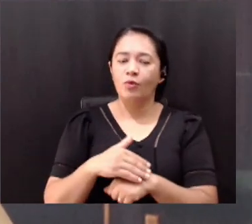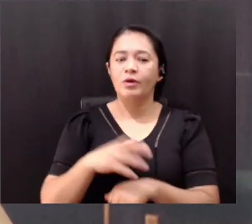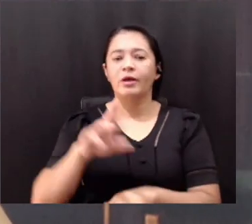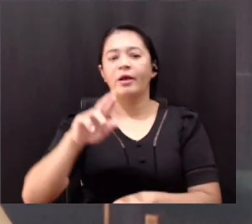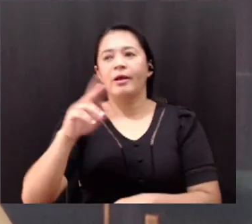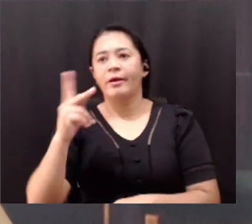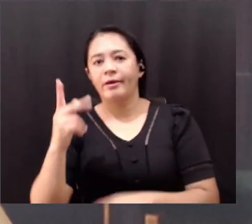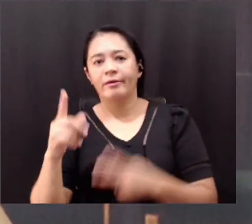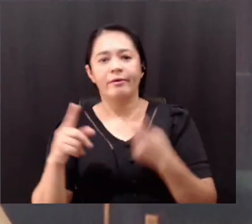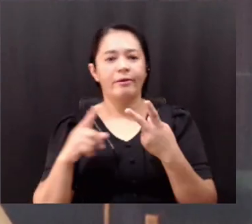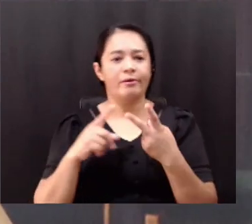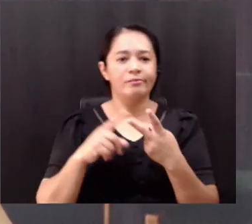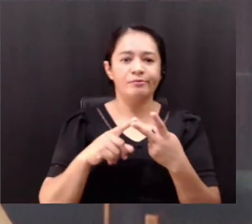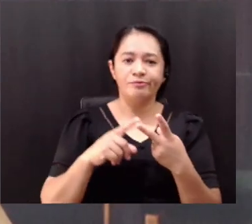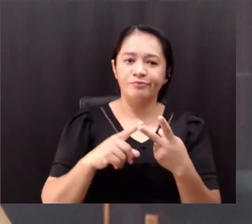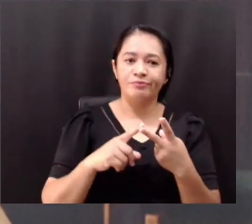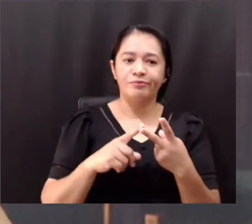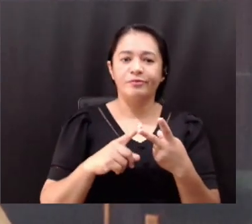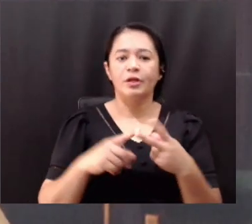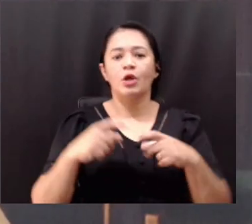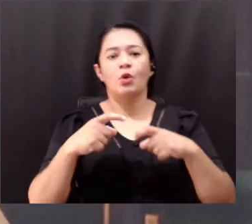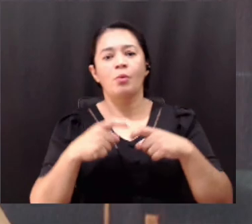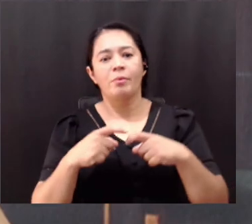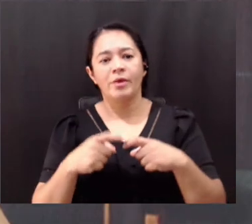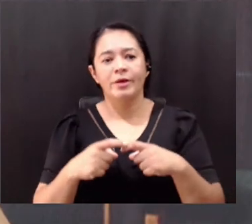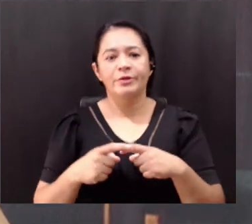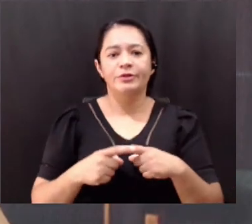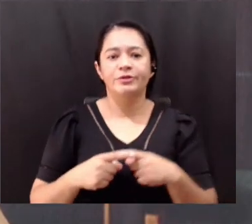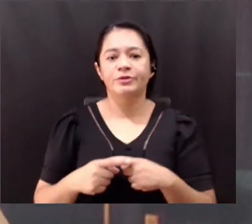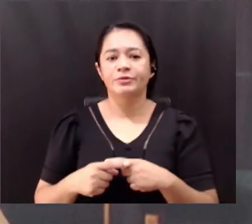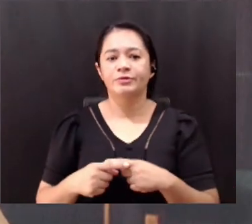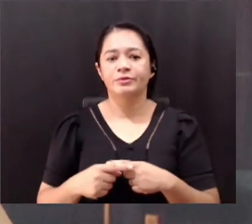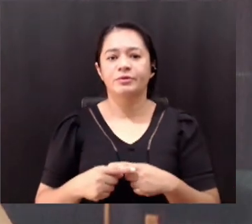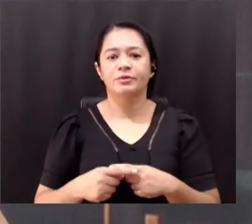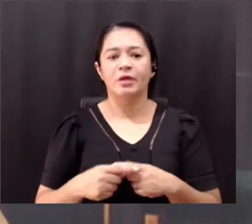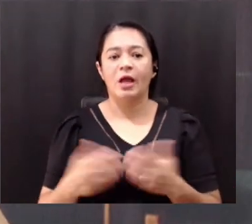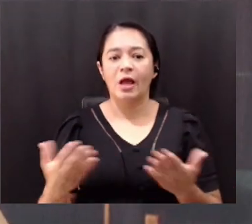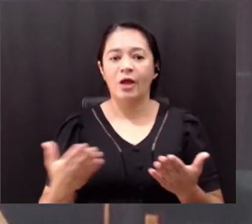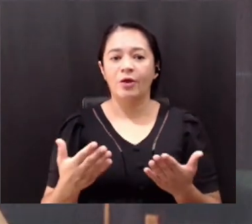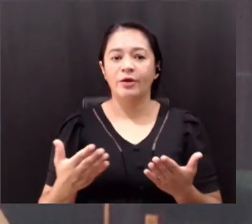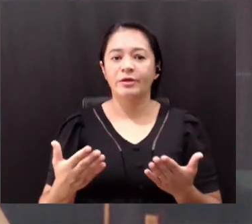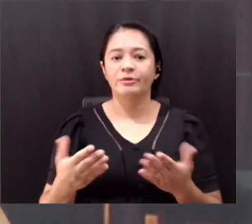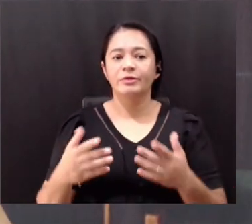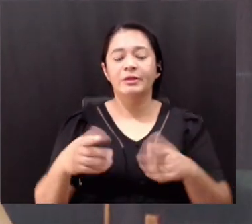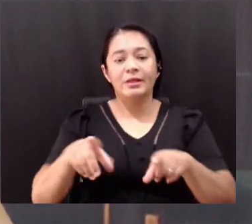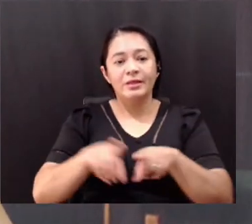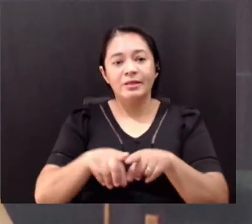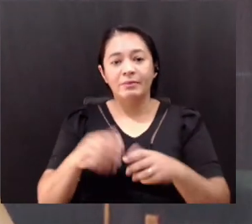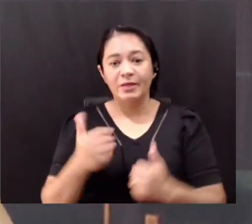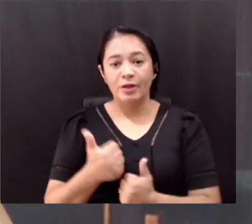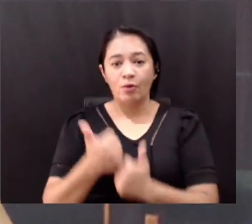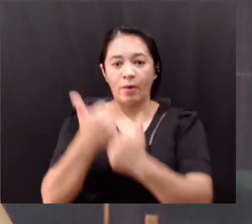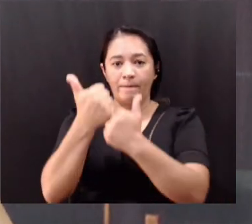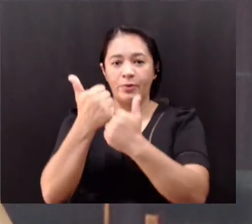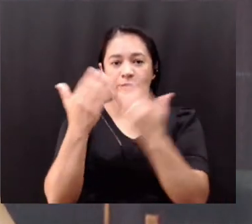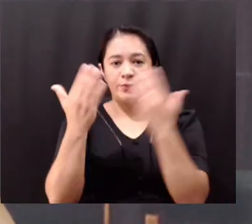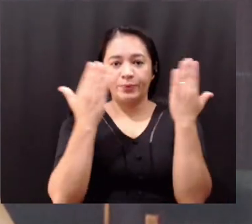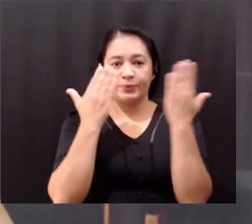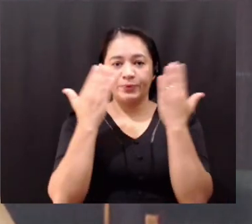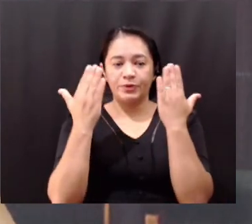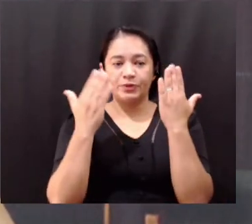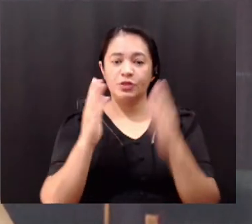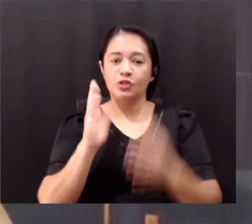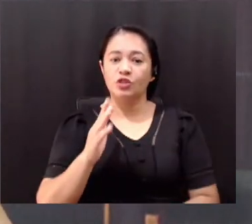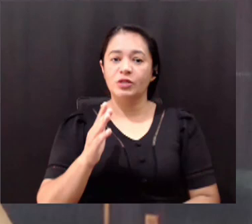através do departamento médico, e agora eu ousaria dizer até através de um apoio psicológico. Já tem muitas empresas que estão,